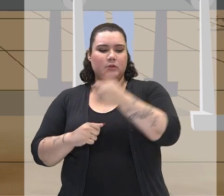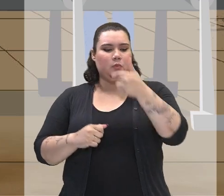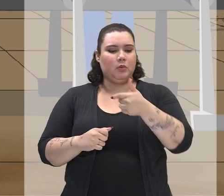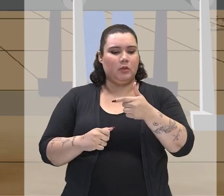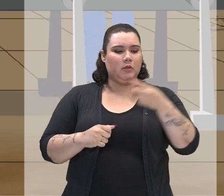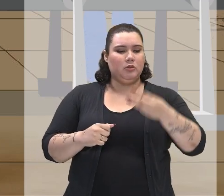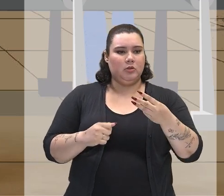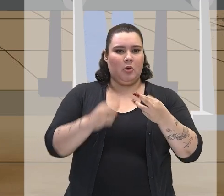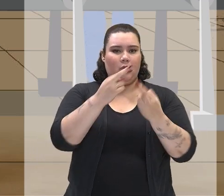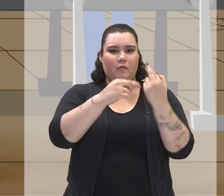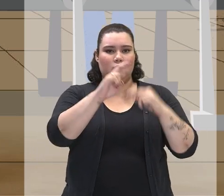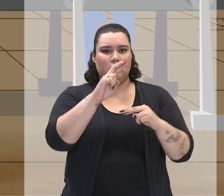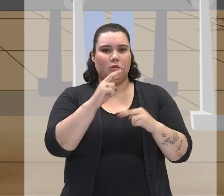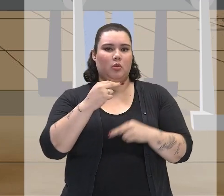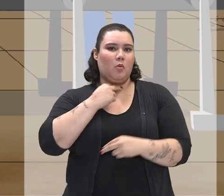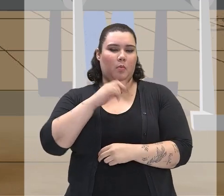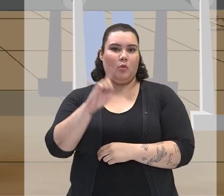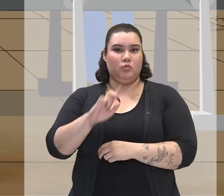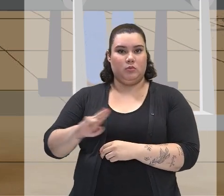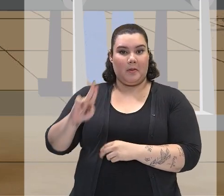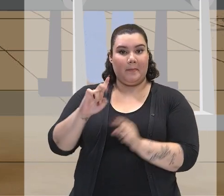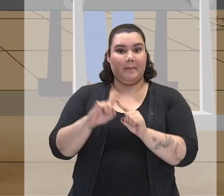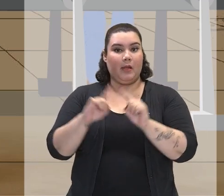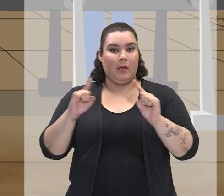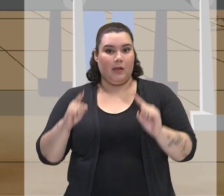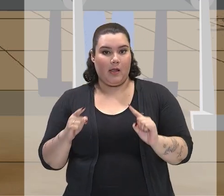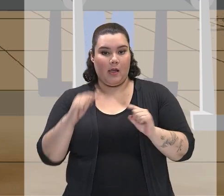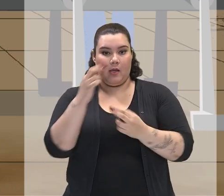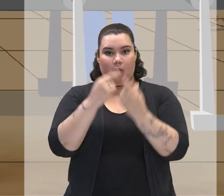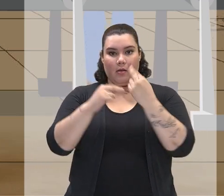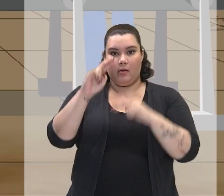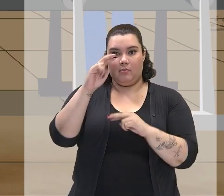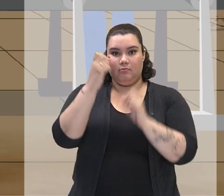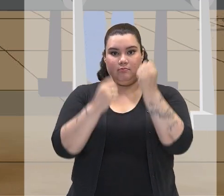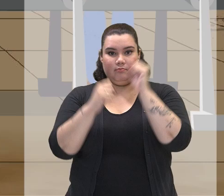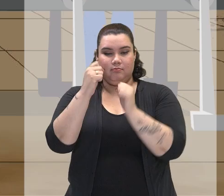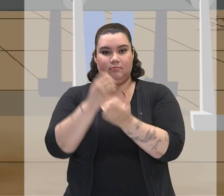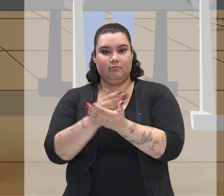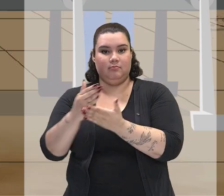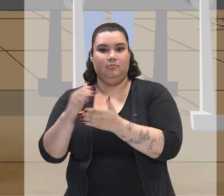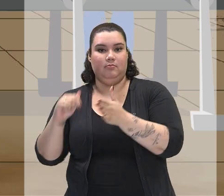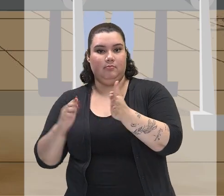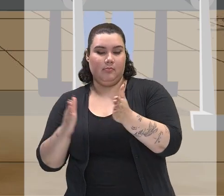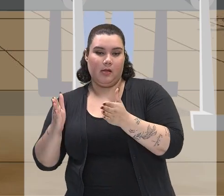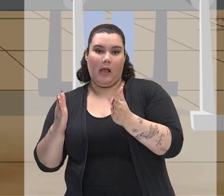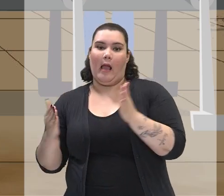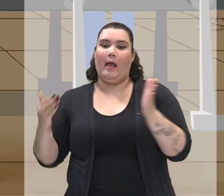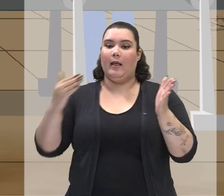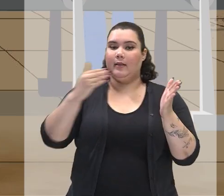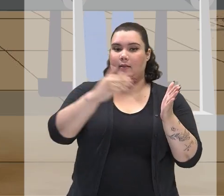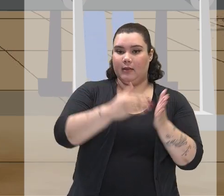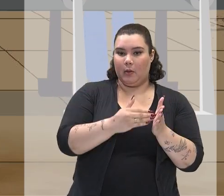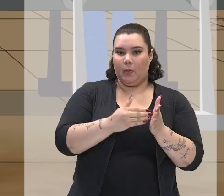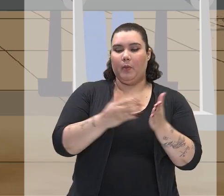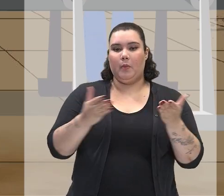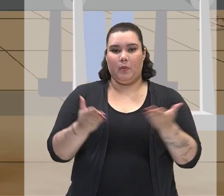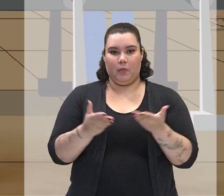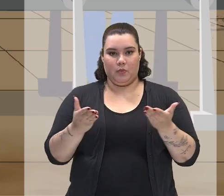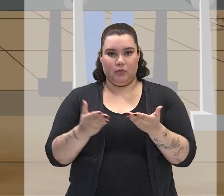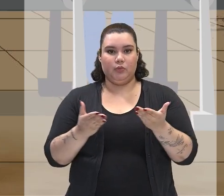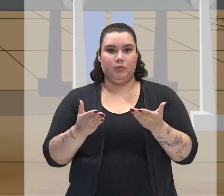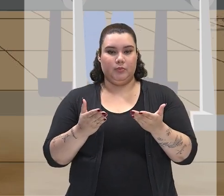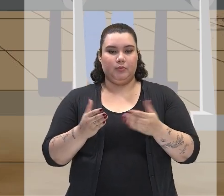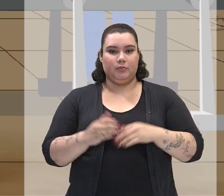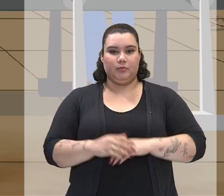revolução não pode ser utilizado, mas que, na verdade, a Revolução Industrial começou naquele momento e ela continua até os dias de hoje como um movimento